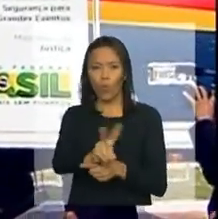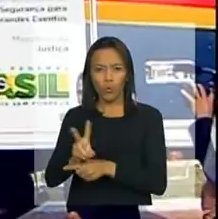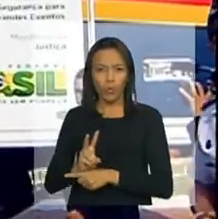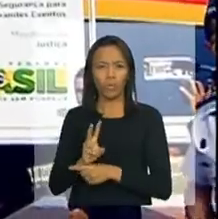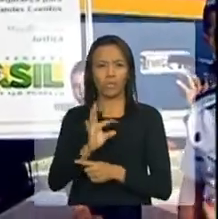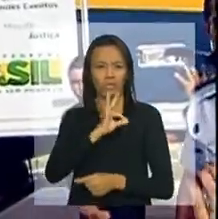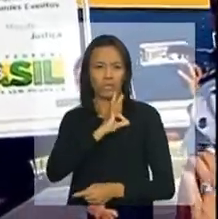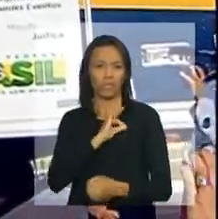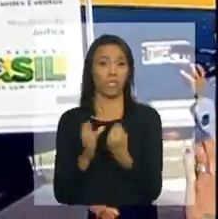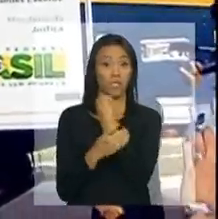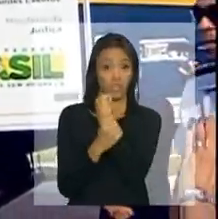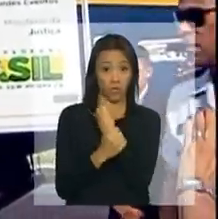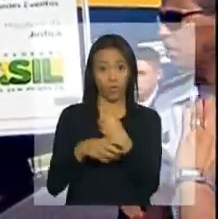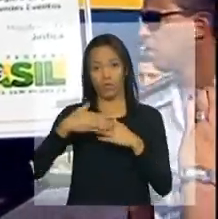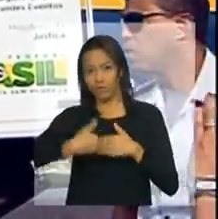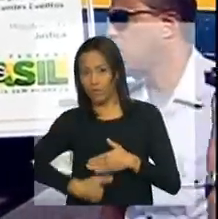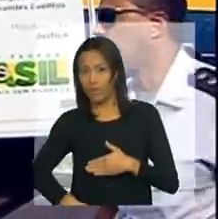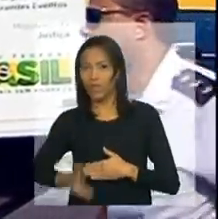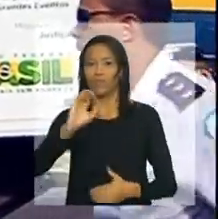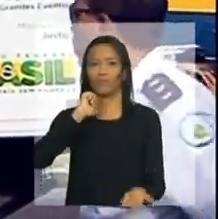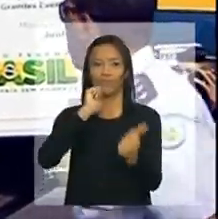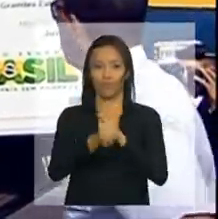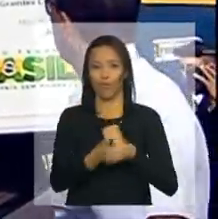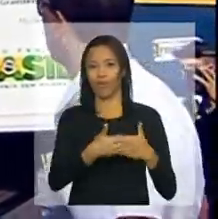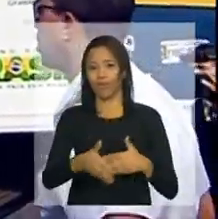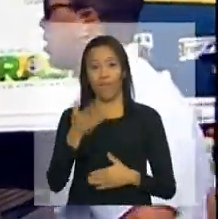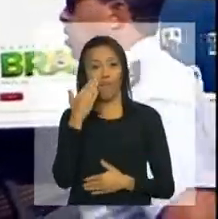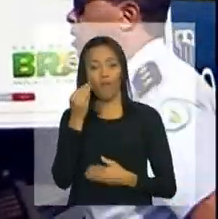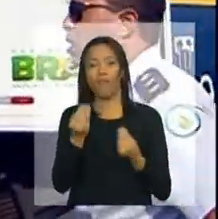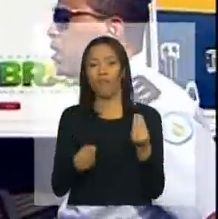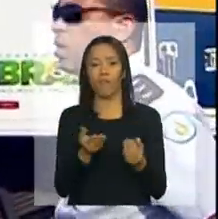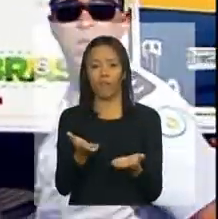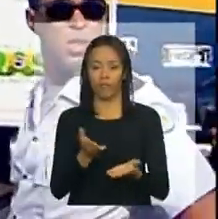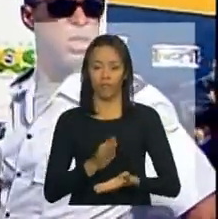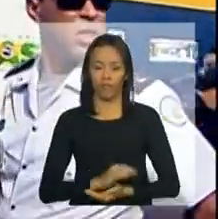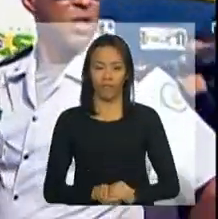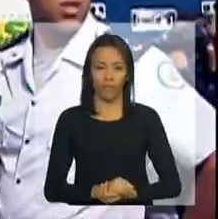ações de segurança durante os jogos acompanhe